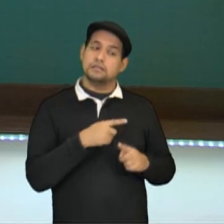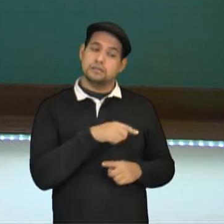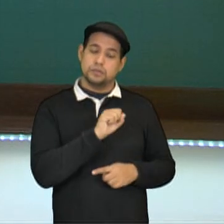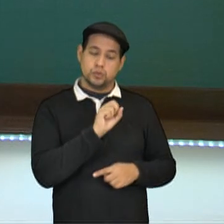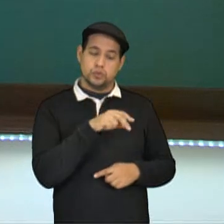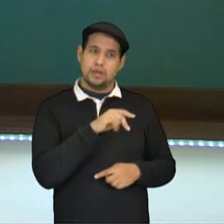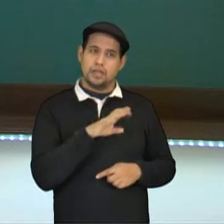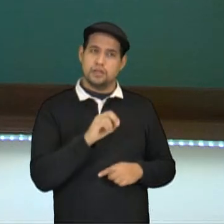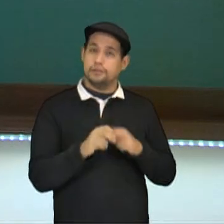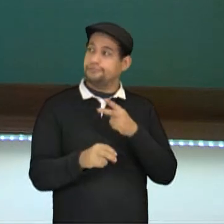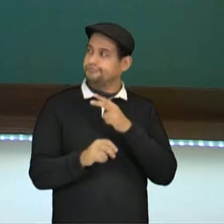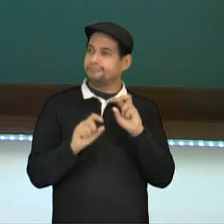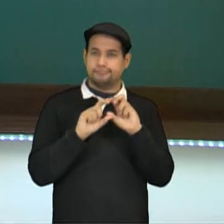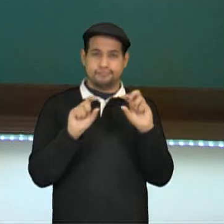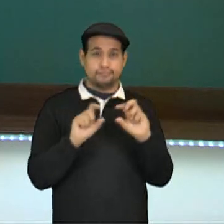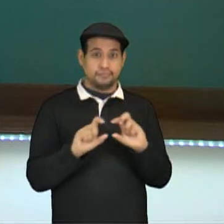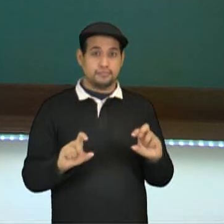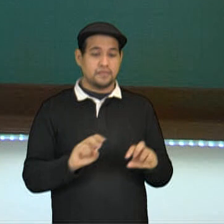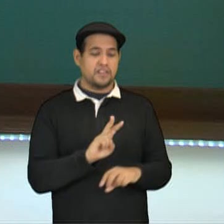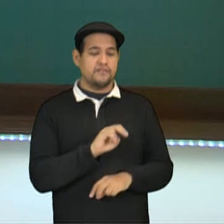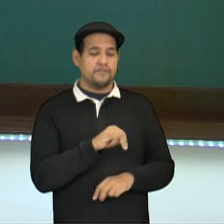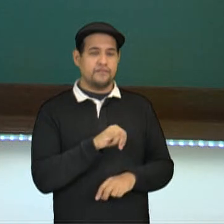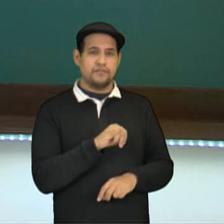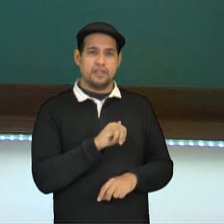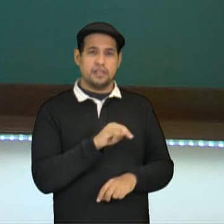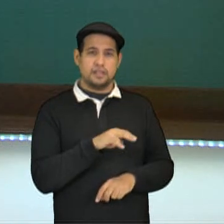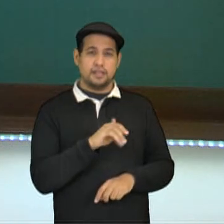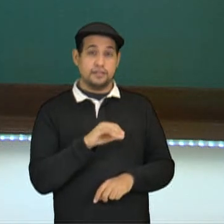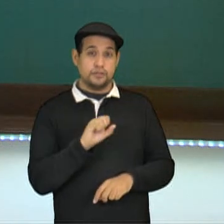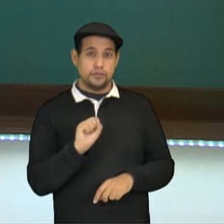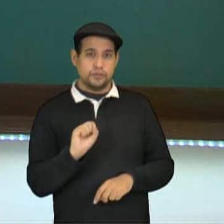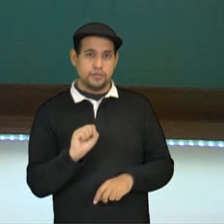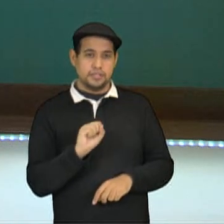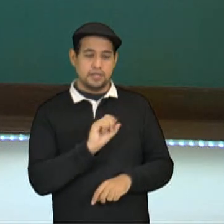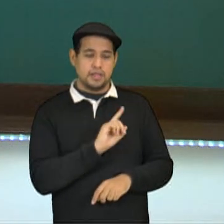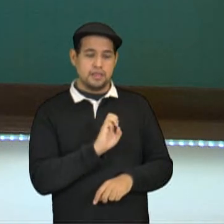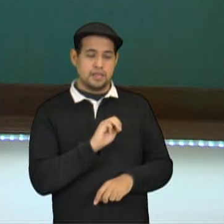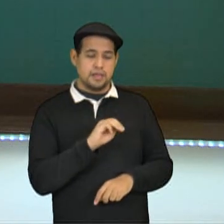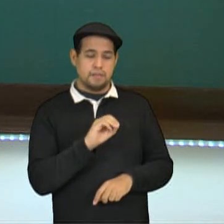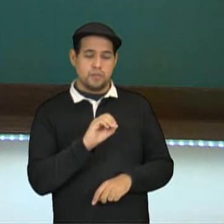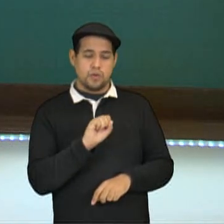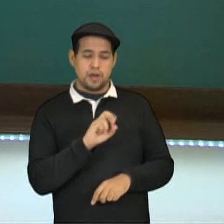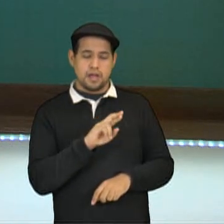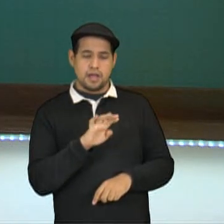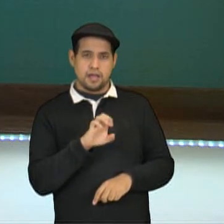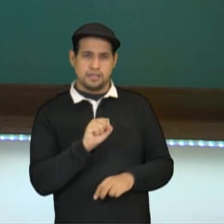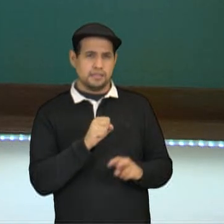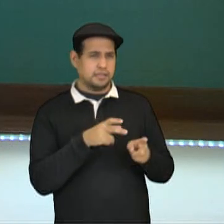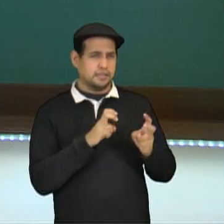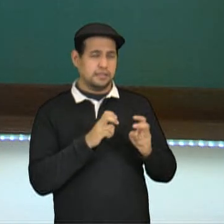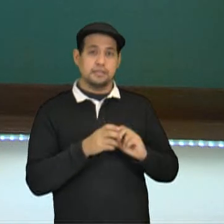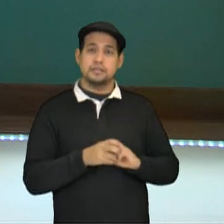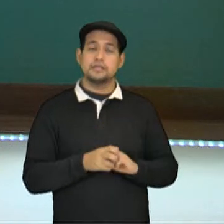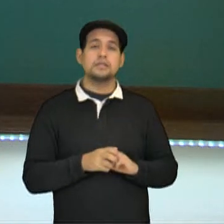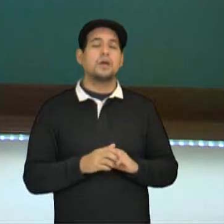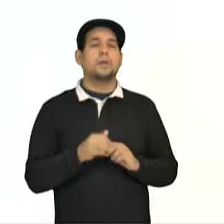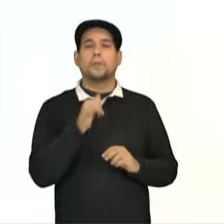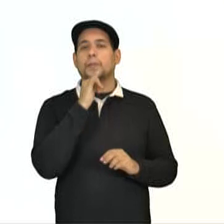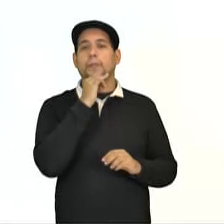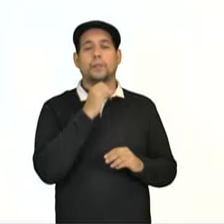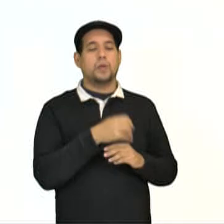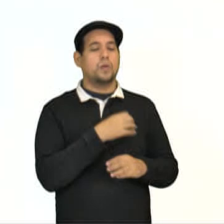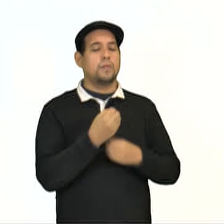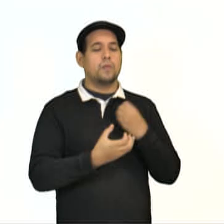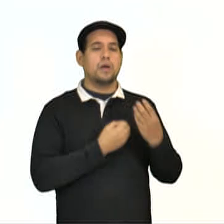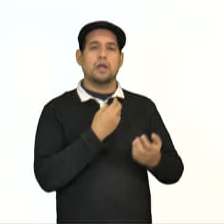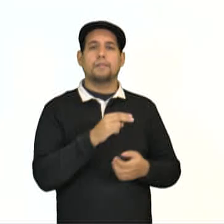aqui, né, do Vinícius de Moraes. Vamos à primeira atividade em relação a esse soneto? O poema de Vinícius de